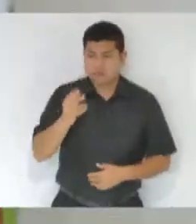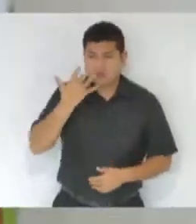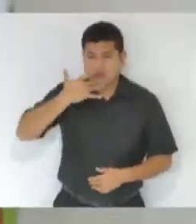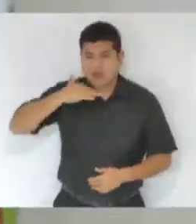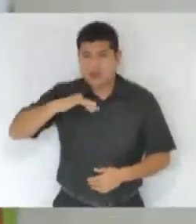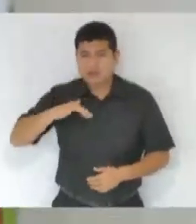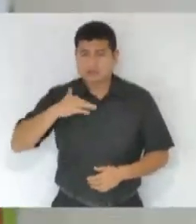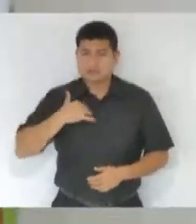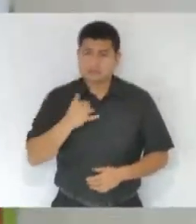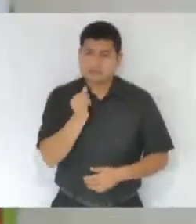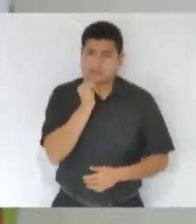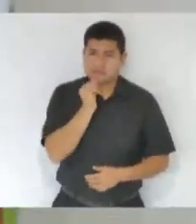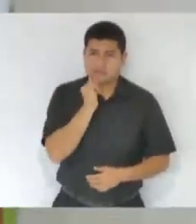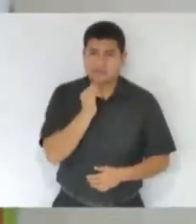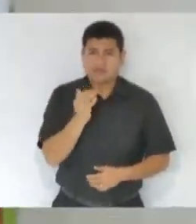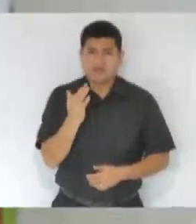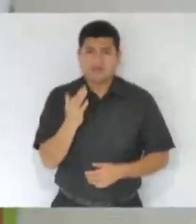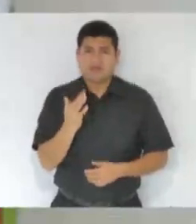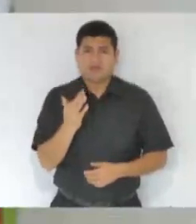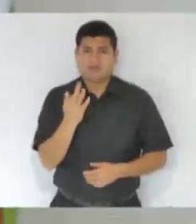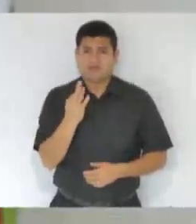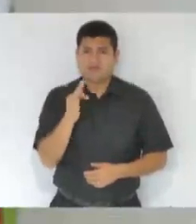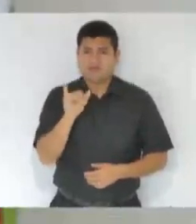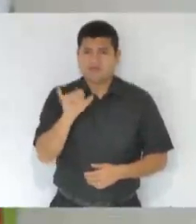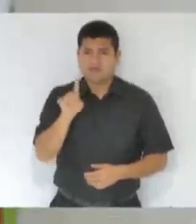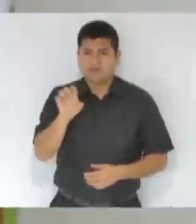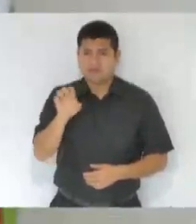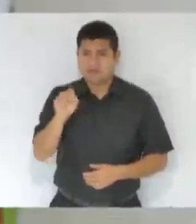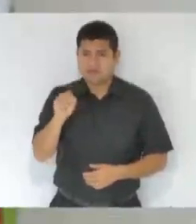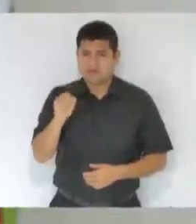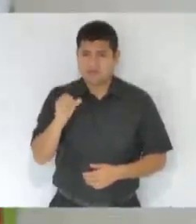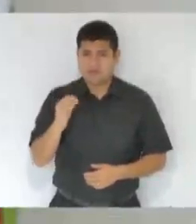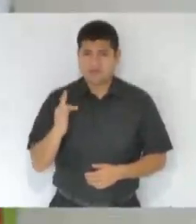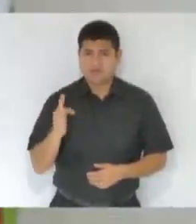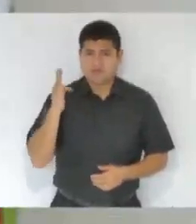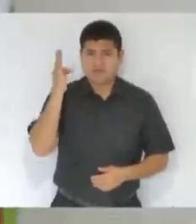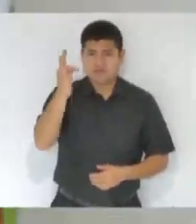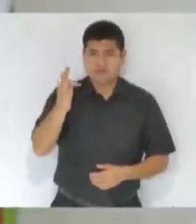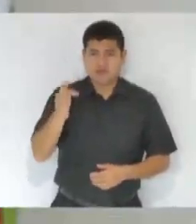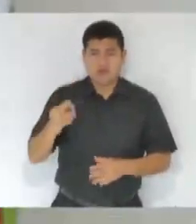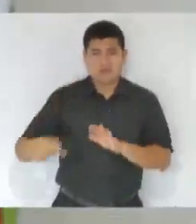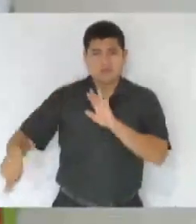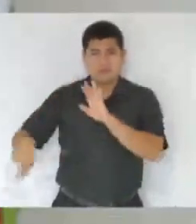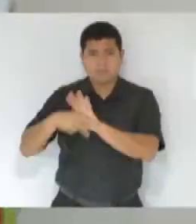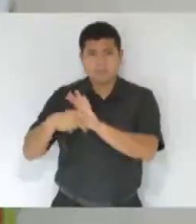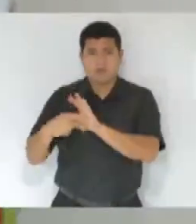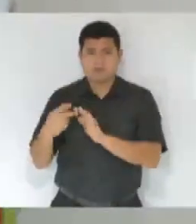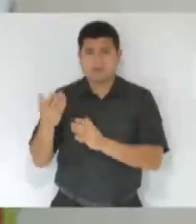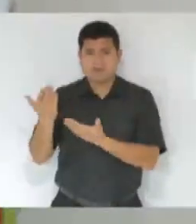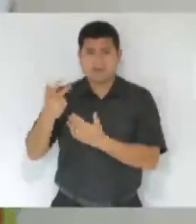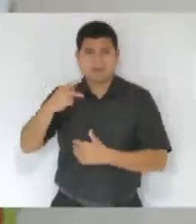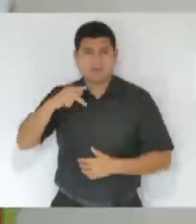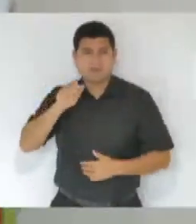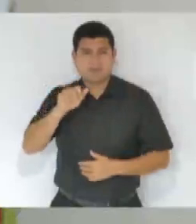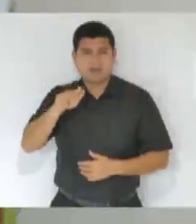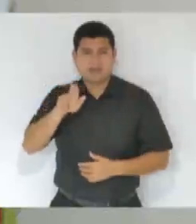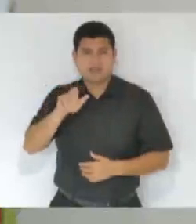grupo Fridays for Future, que são paquistanesas, assim como a menina